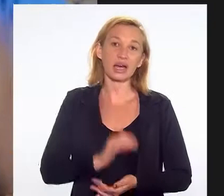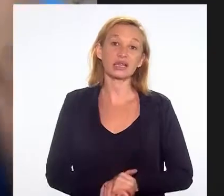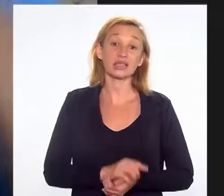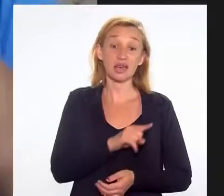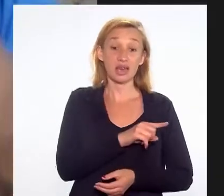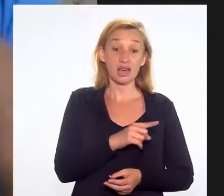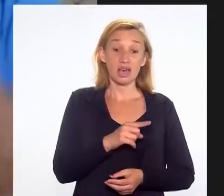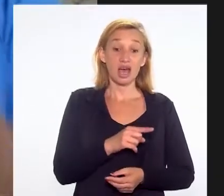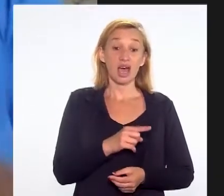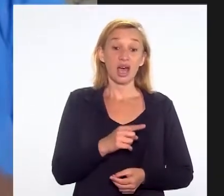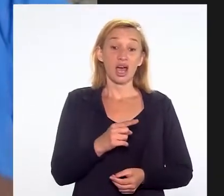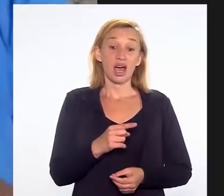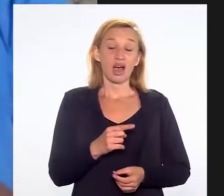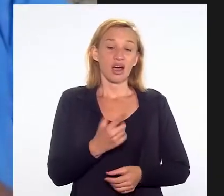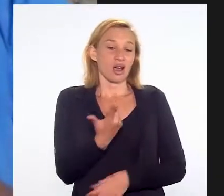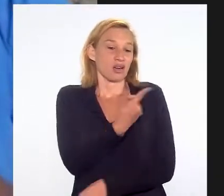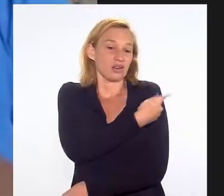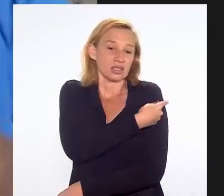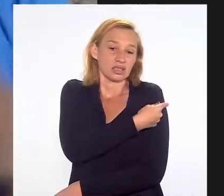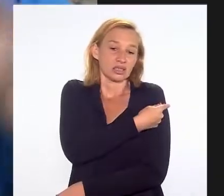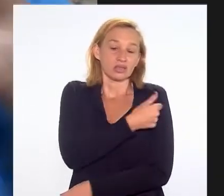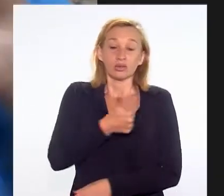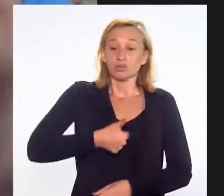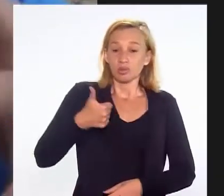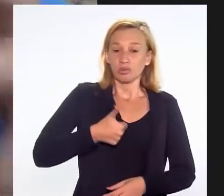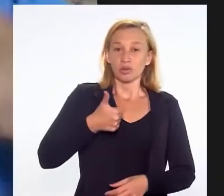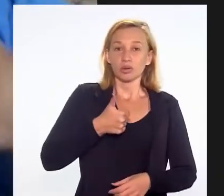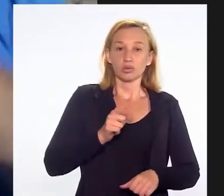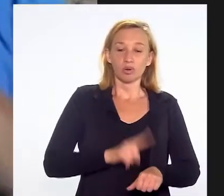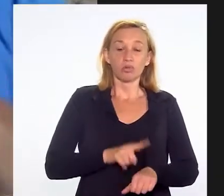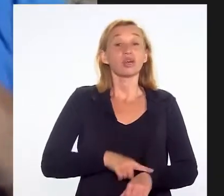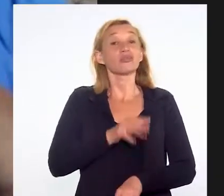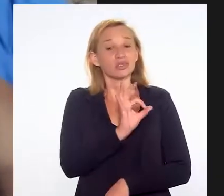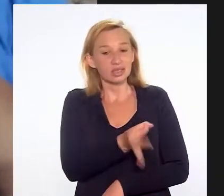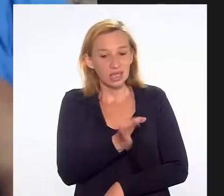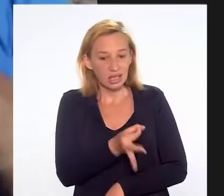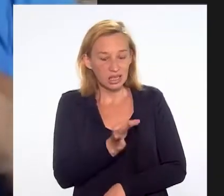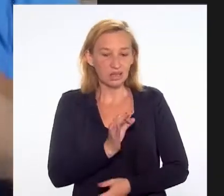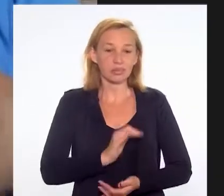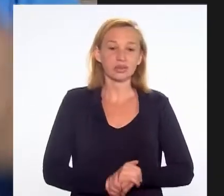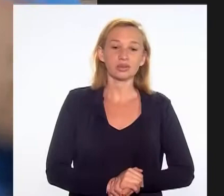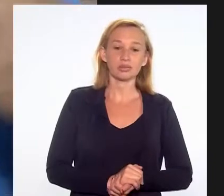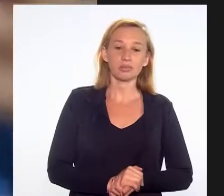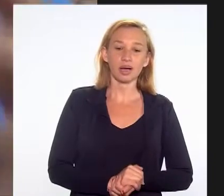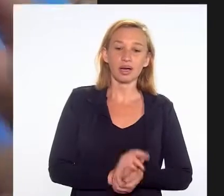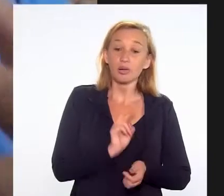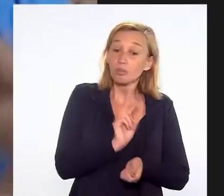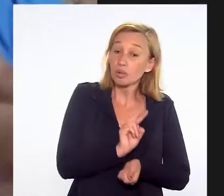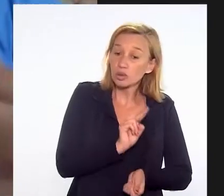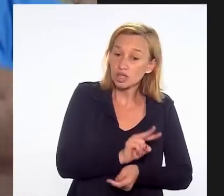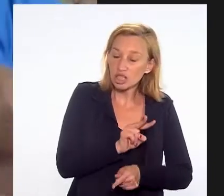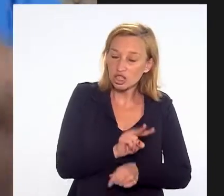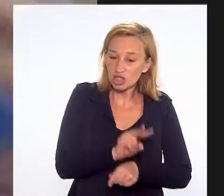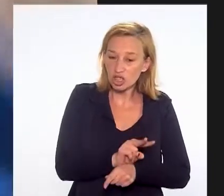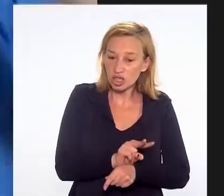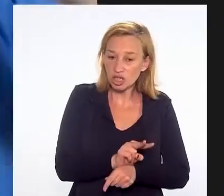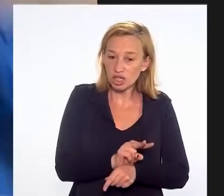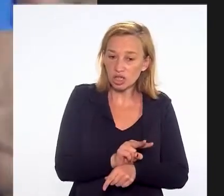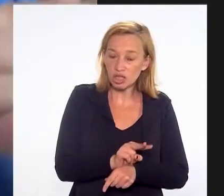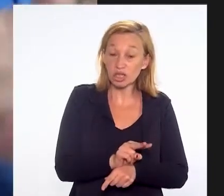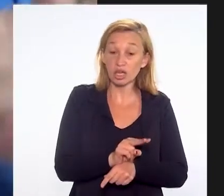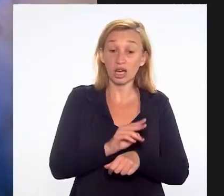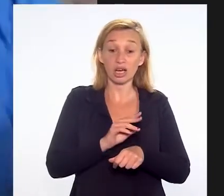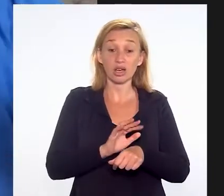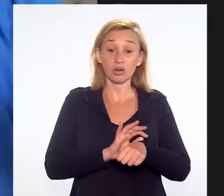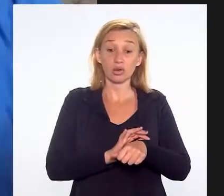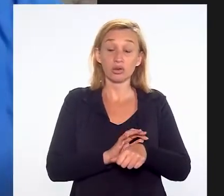reforce essa produção de anticorpos. E essas vacinas elas foram desenhadas no primeiro momento